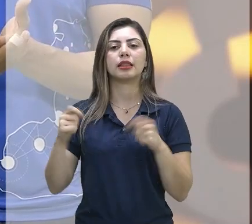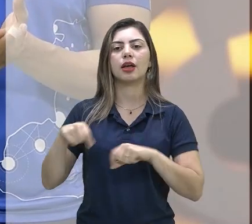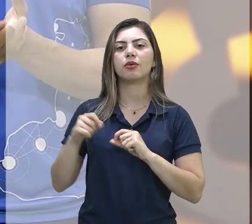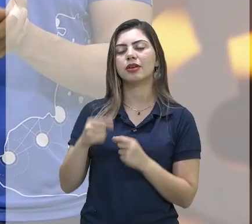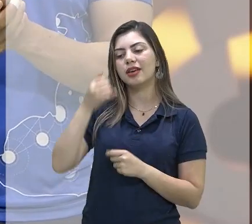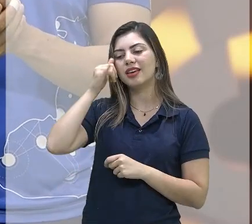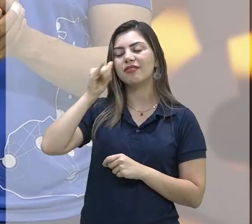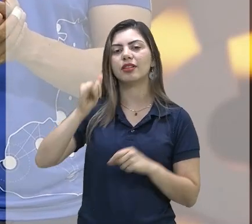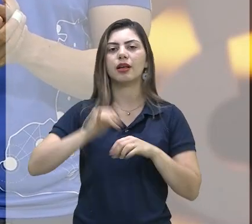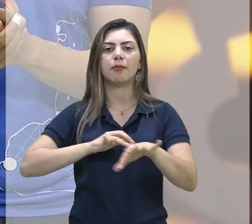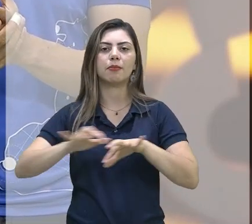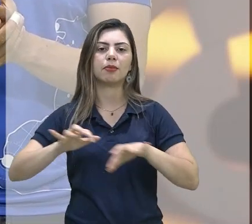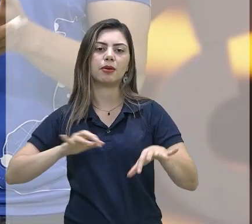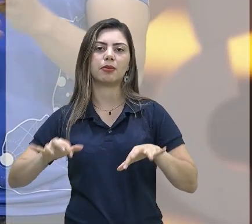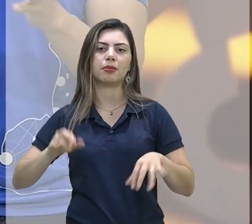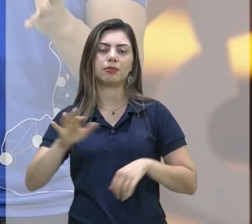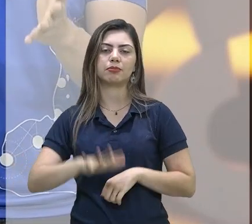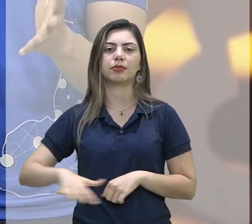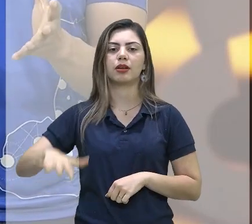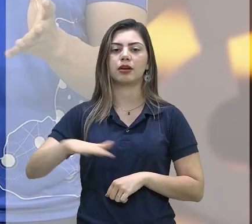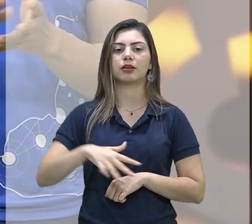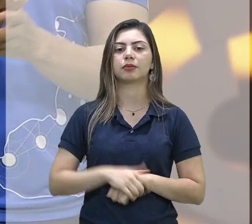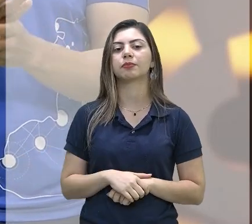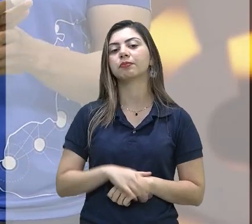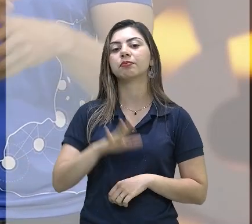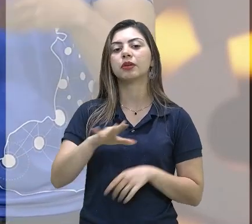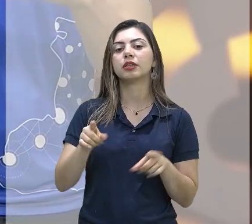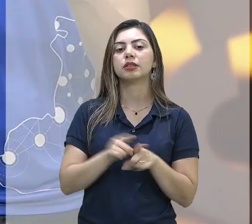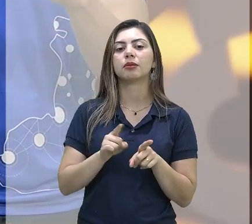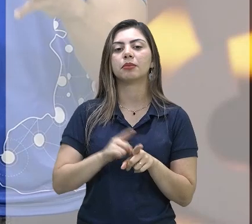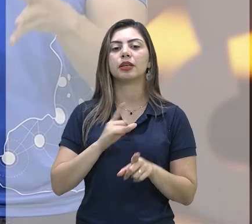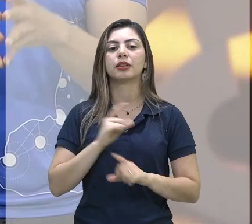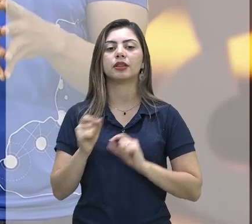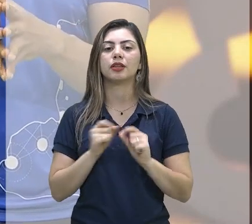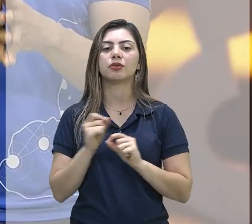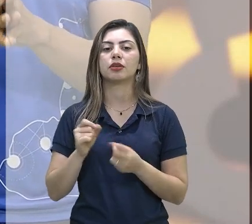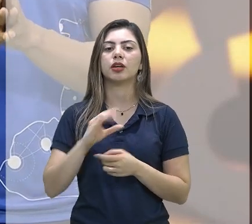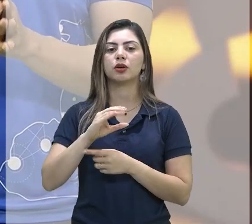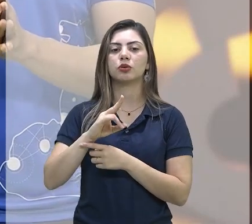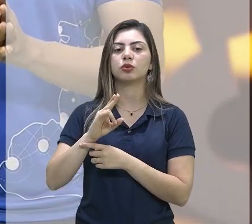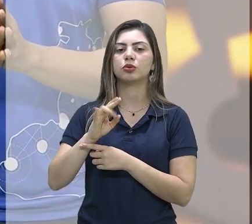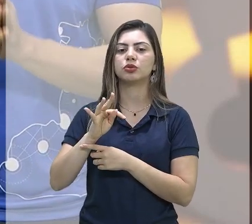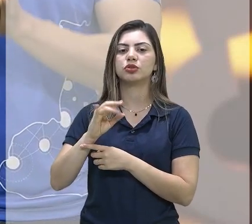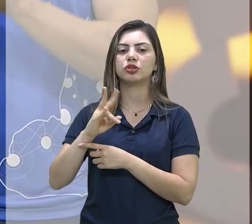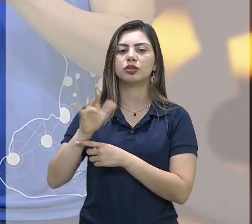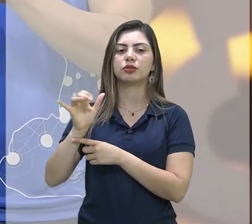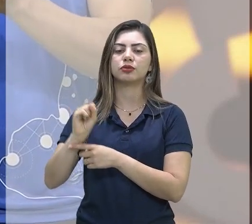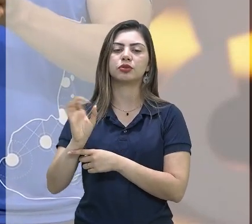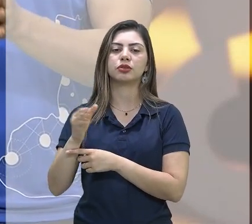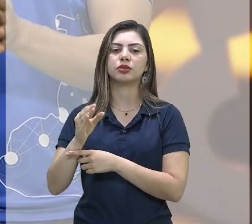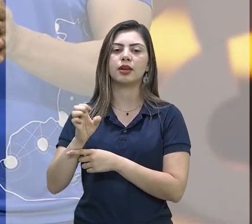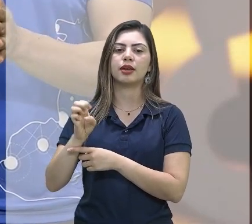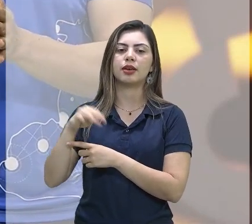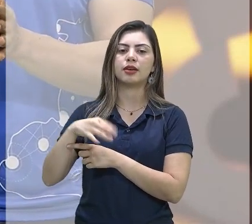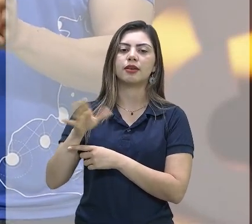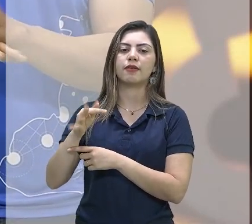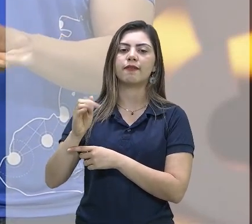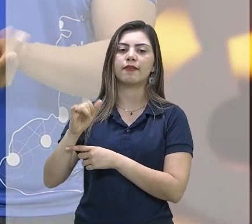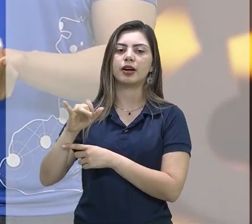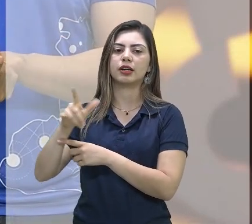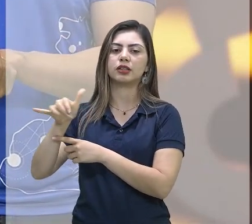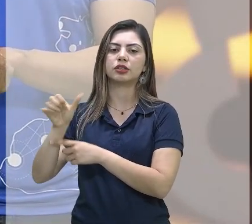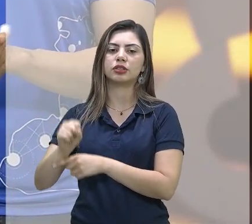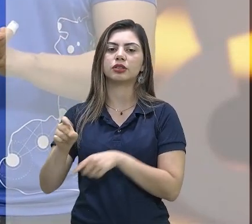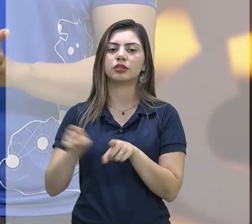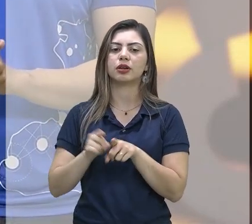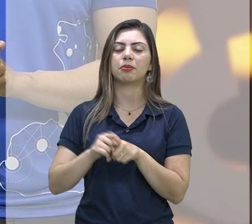processos erosivos nessas regiões. A gente tem também o cultivo em faixa, temos também o consórcio de culturas, temos também a rotação de culturas e